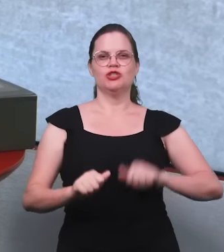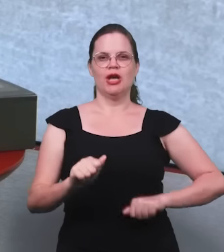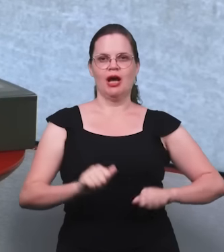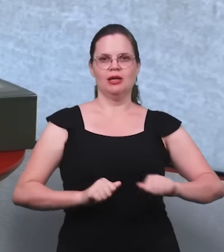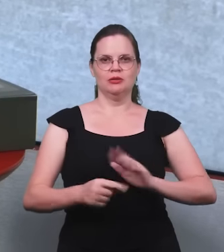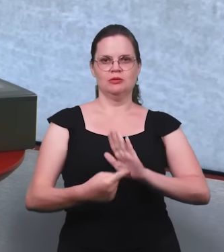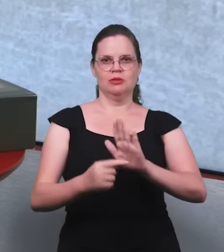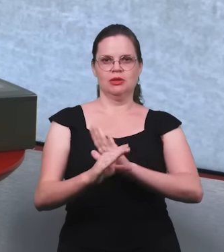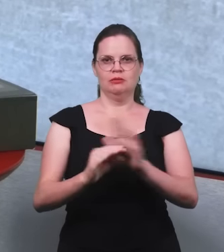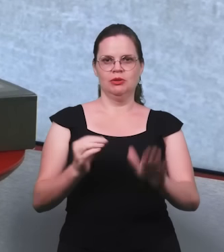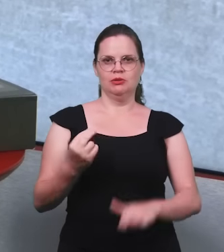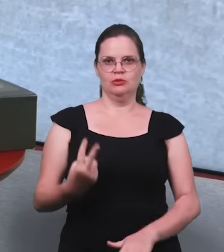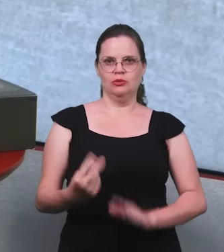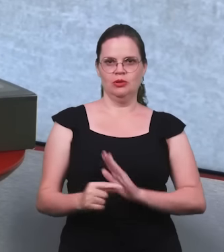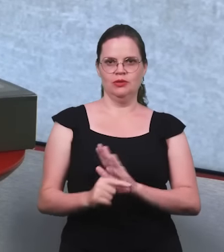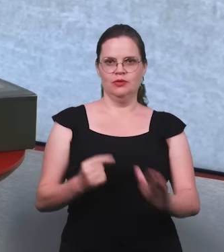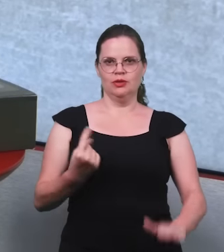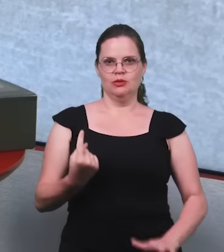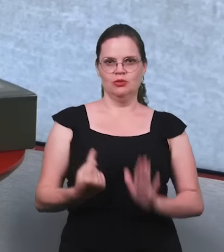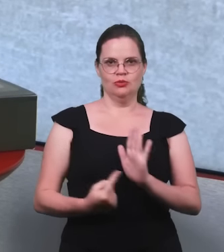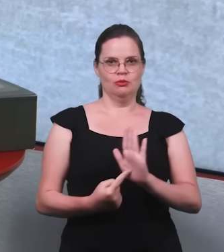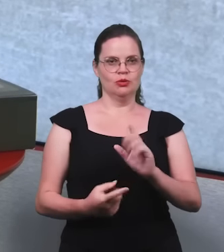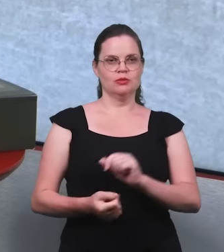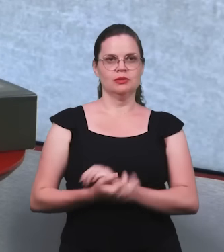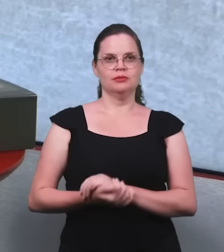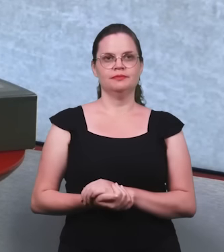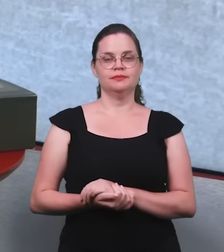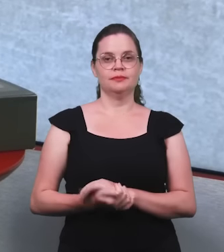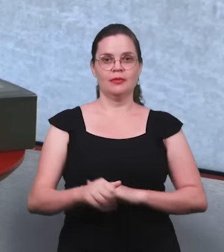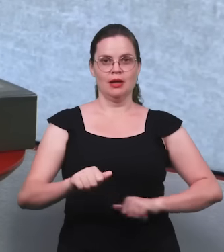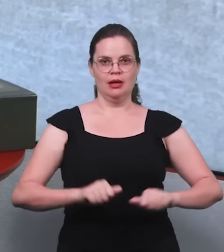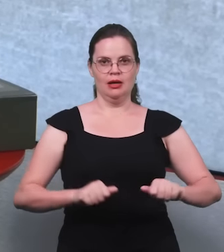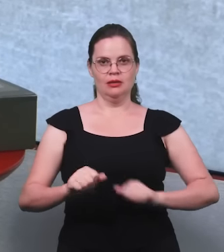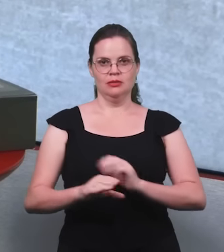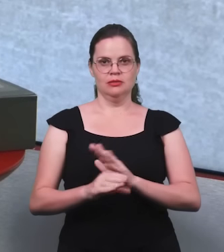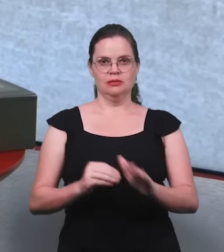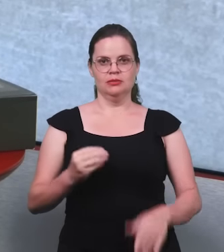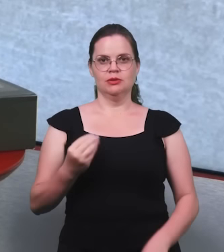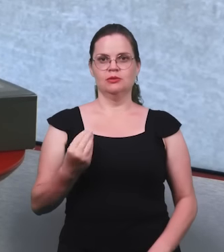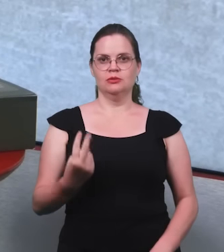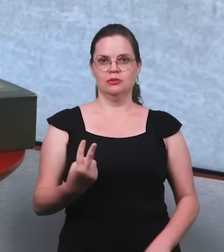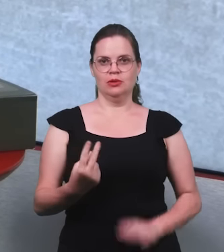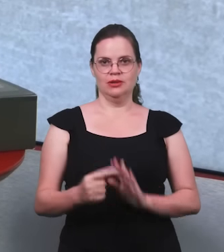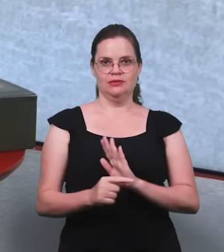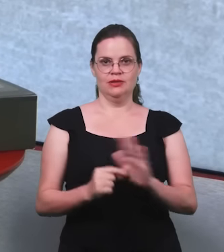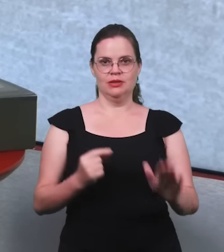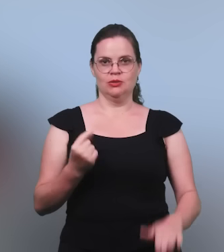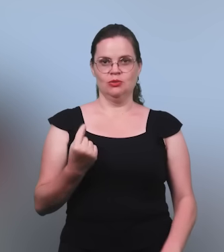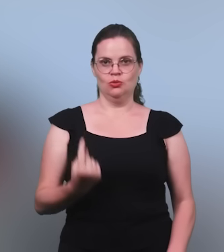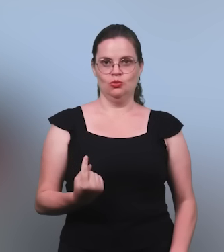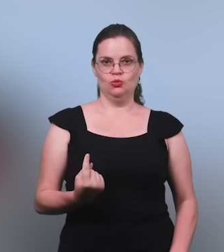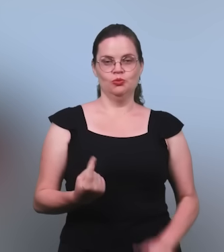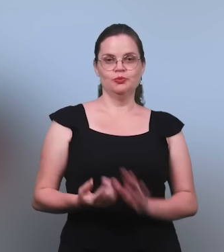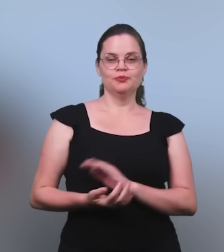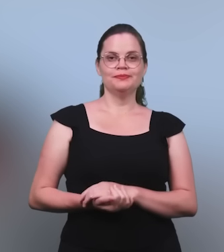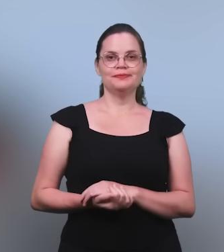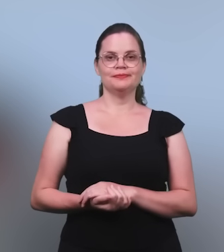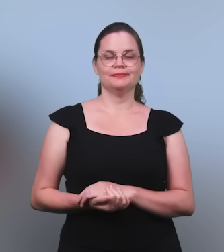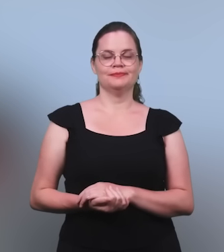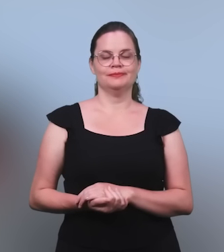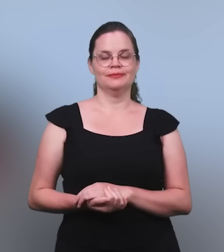1. E nós vamos ver o que está escrito lá. Atos dos Apóstolos, capítulo 2, versículo 1, quando diz assim o